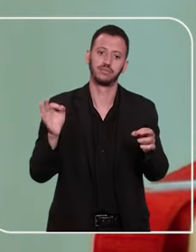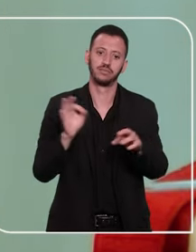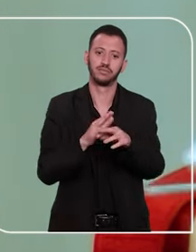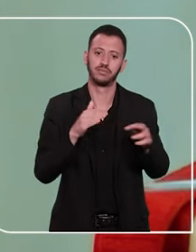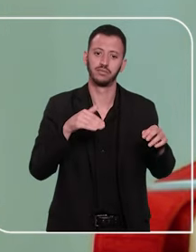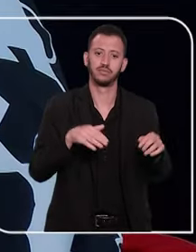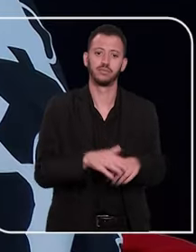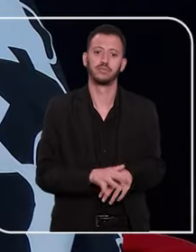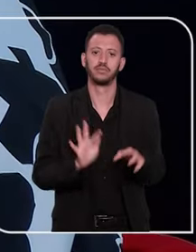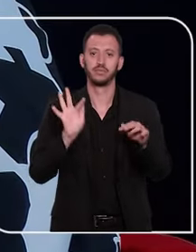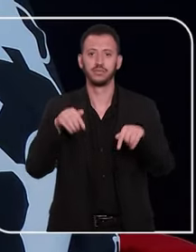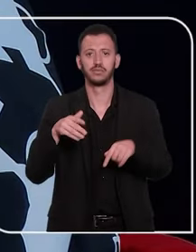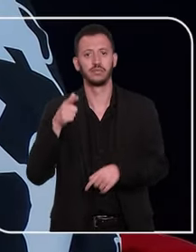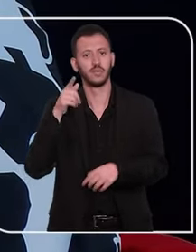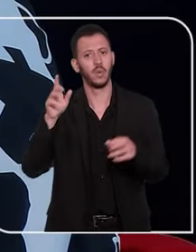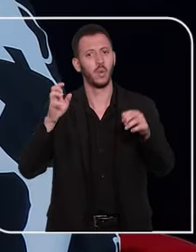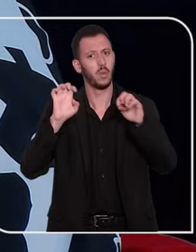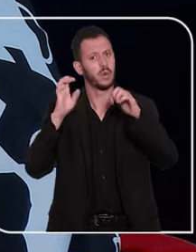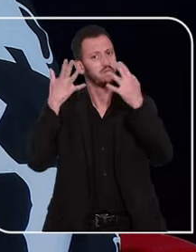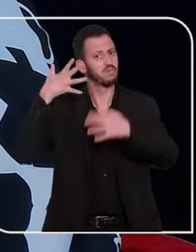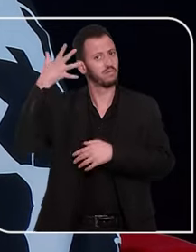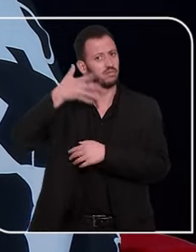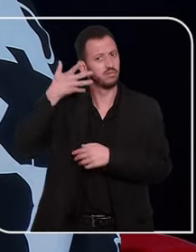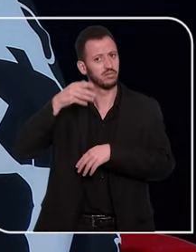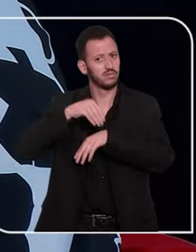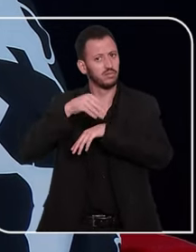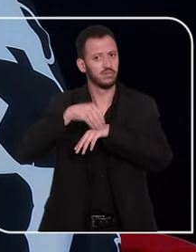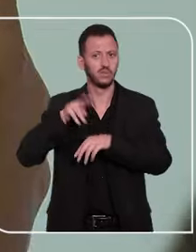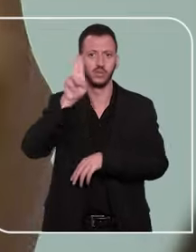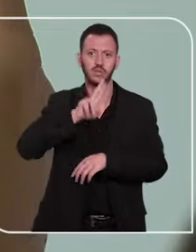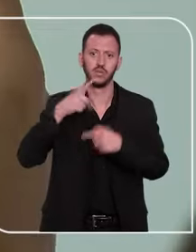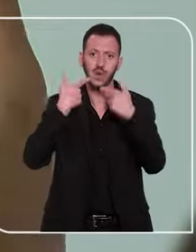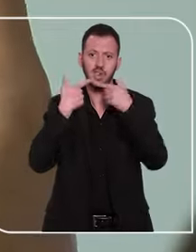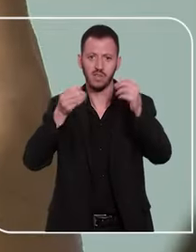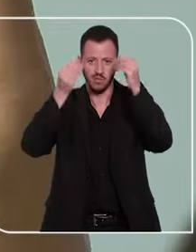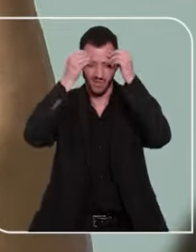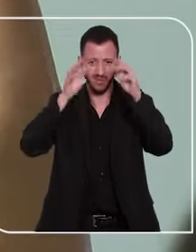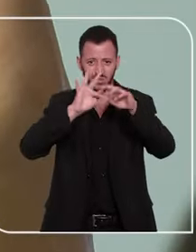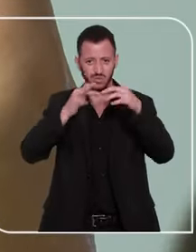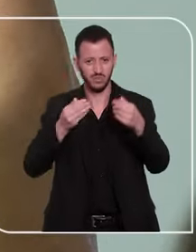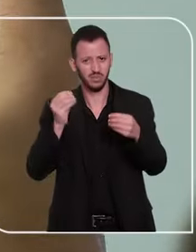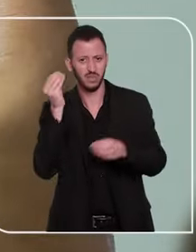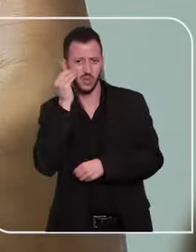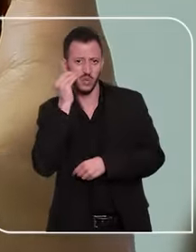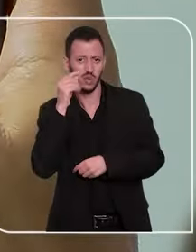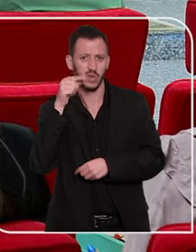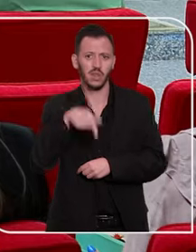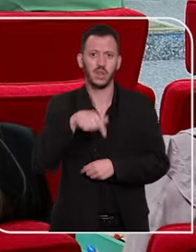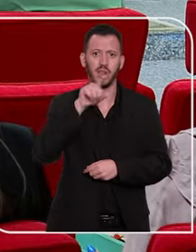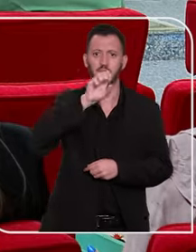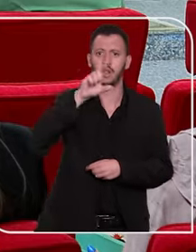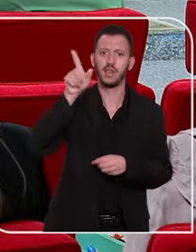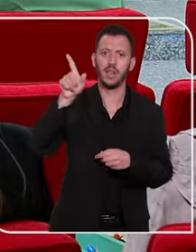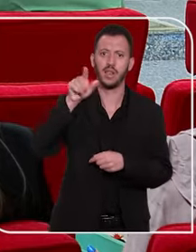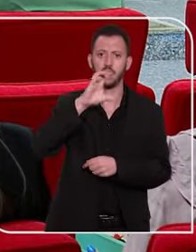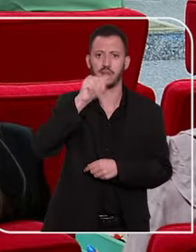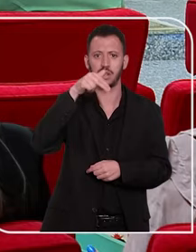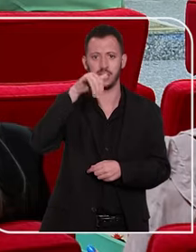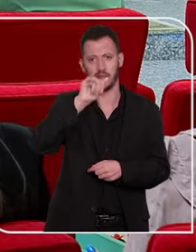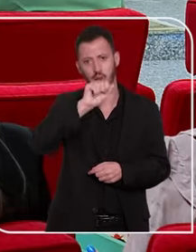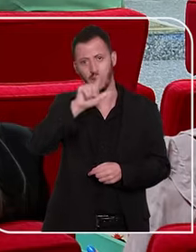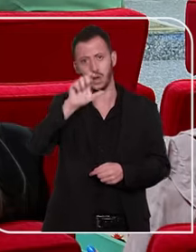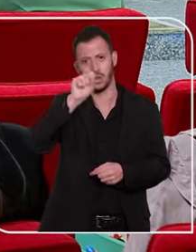atinja o seu fim o evento completo com as palestras e também dicas sobre o uso da linguagem simples pode ser conferido no canal do